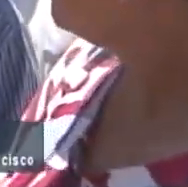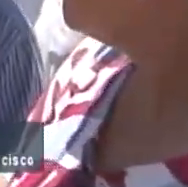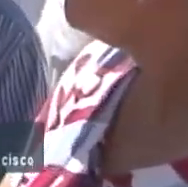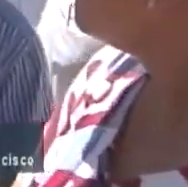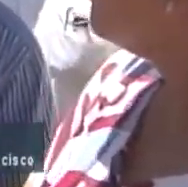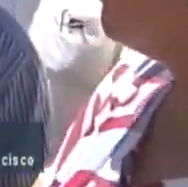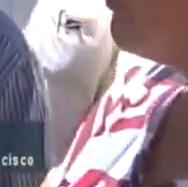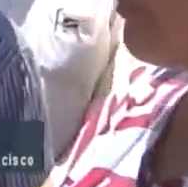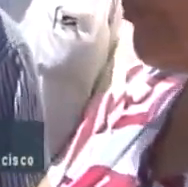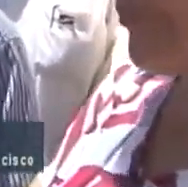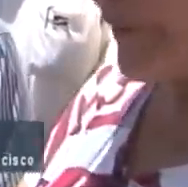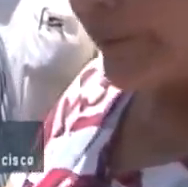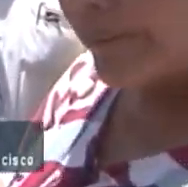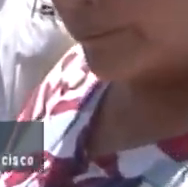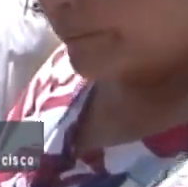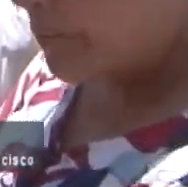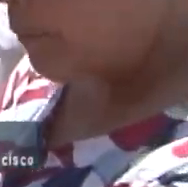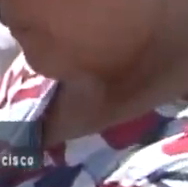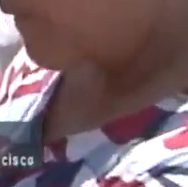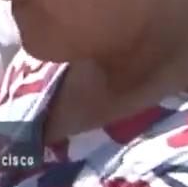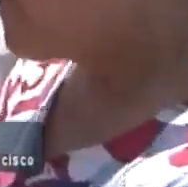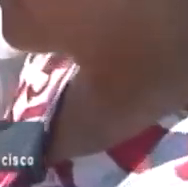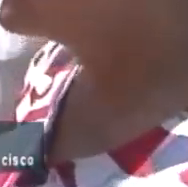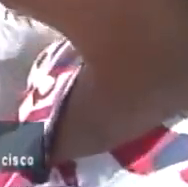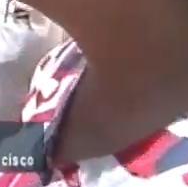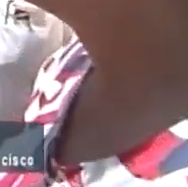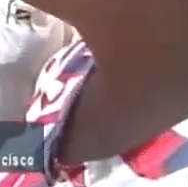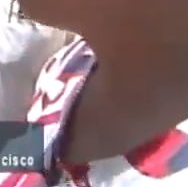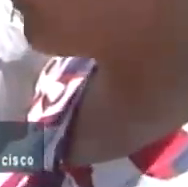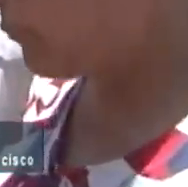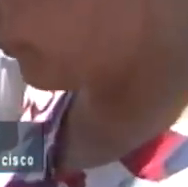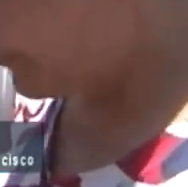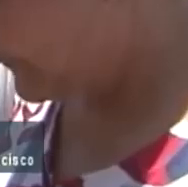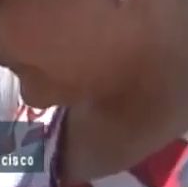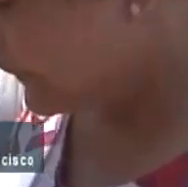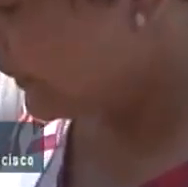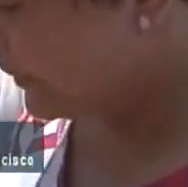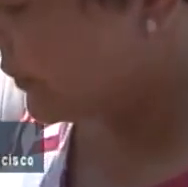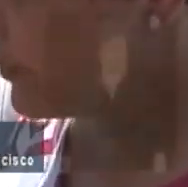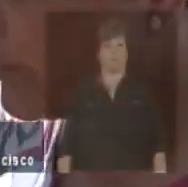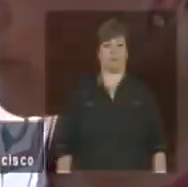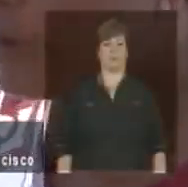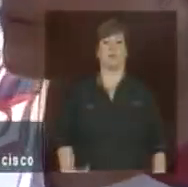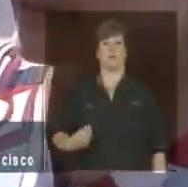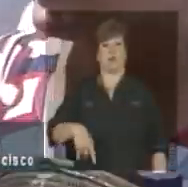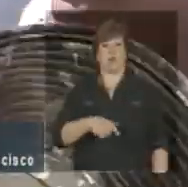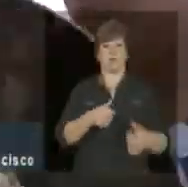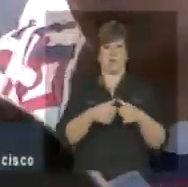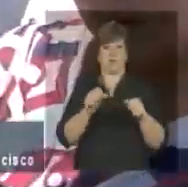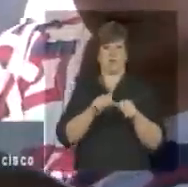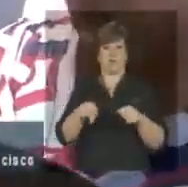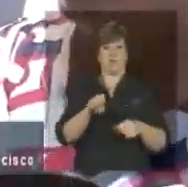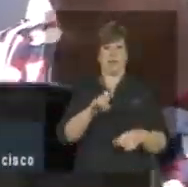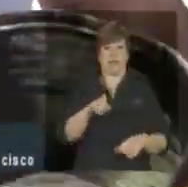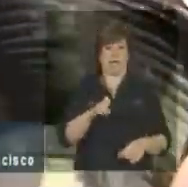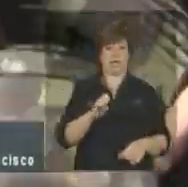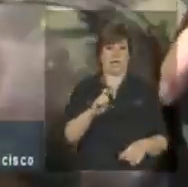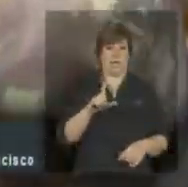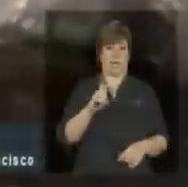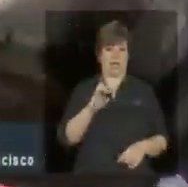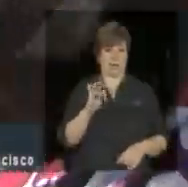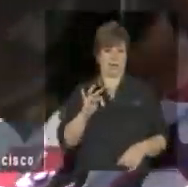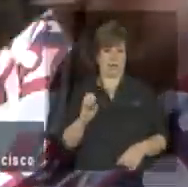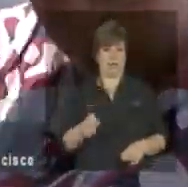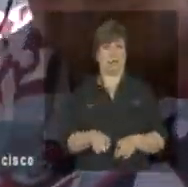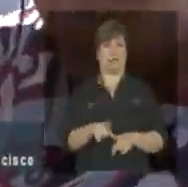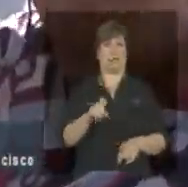aqui assinalando, com a visita da presidenta, a remobilização de todos os dois eixos, o eixo leste e o eixo norte. Nós